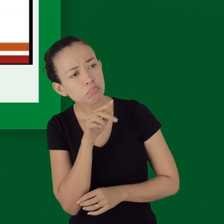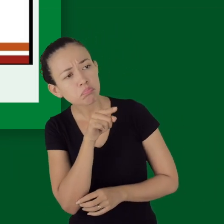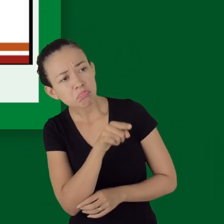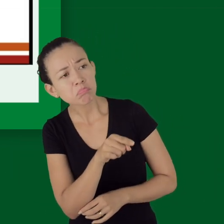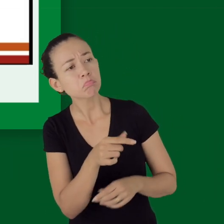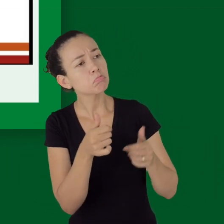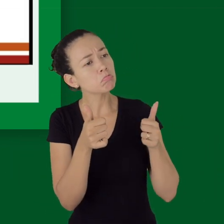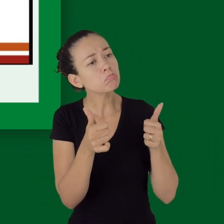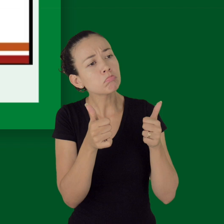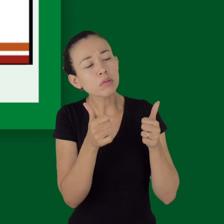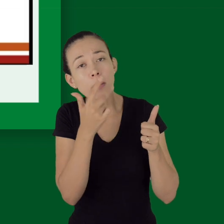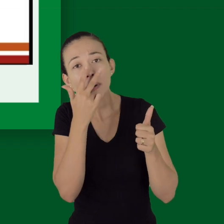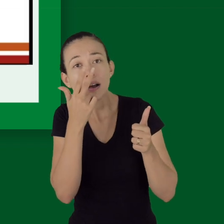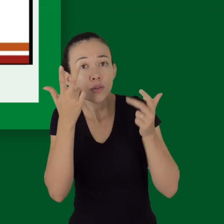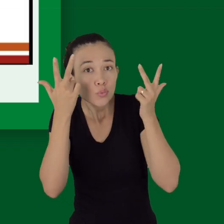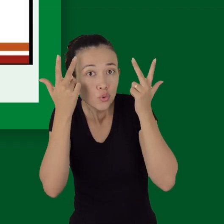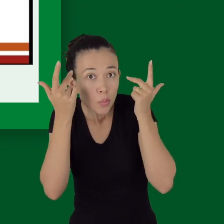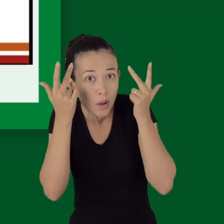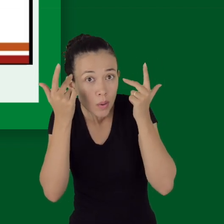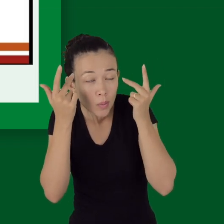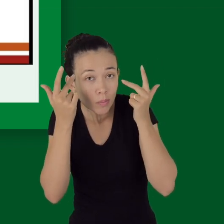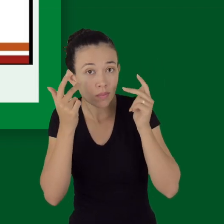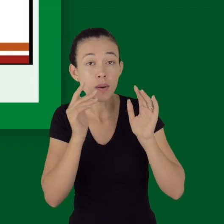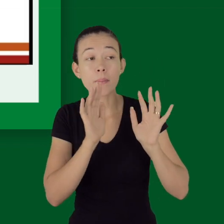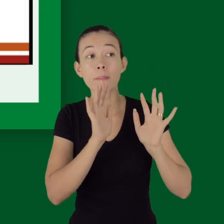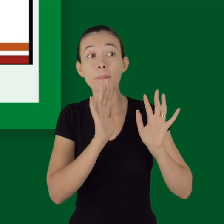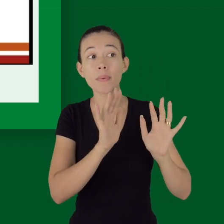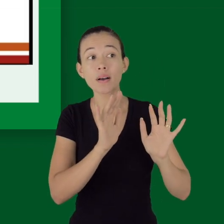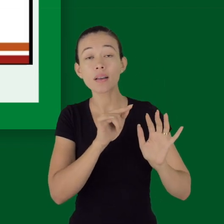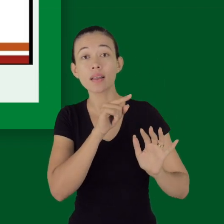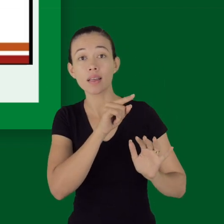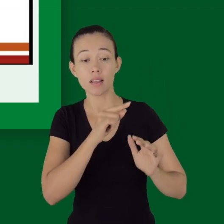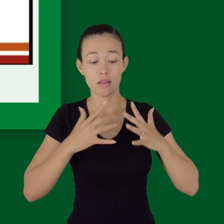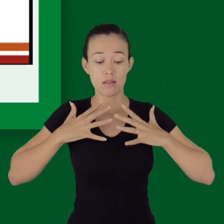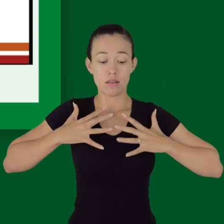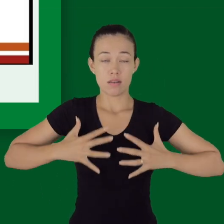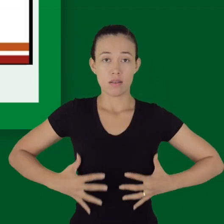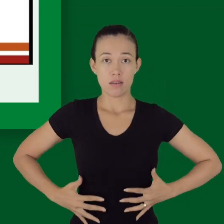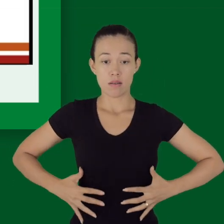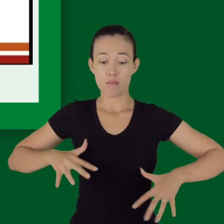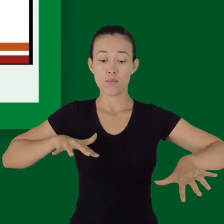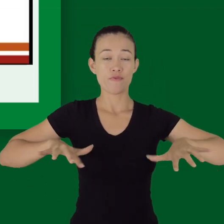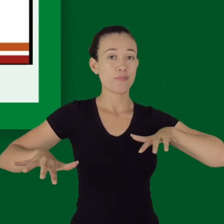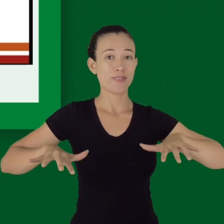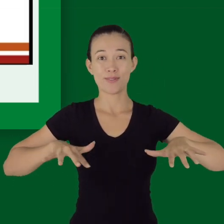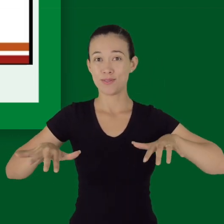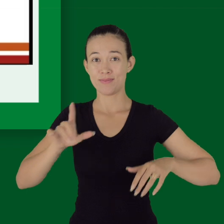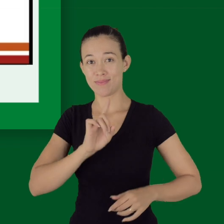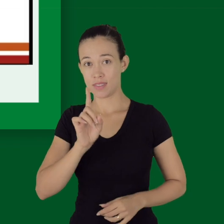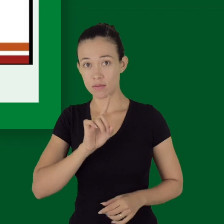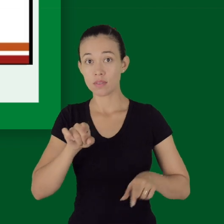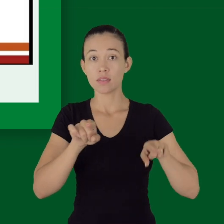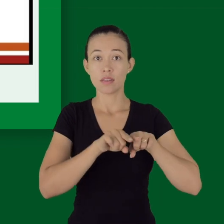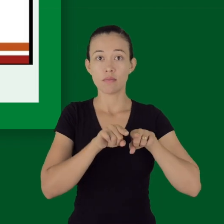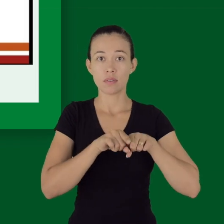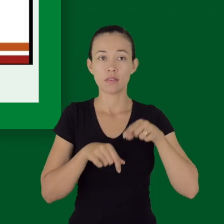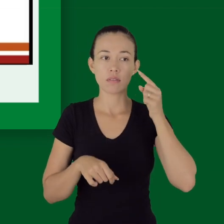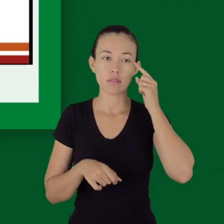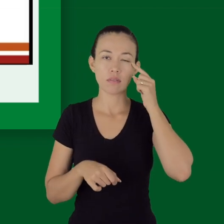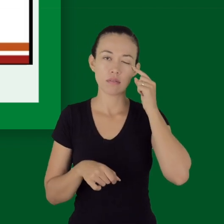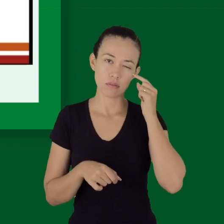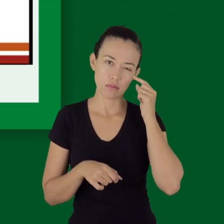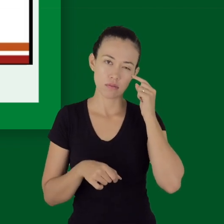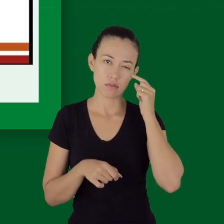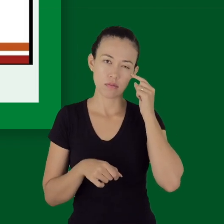tanto na cena, ele é um paciente que ele mantém drive respiratório, mas ele pode ter comprometimentos importantes. Ele não movimenta o